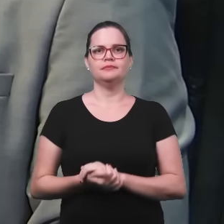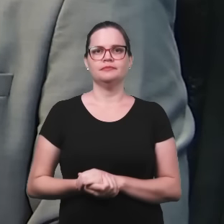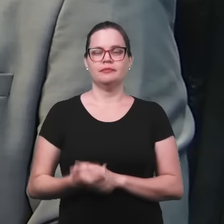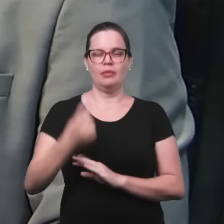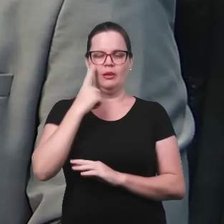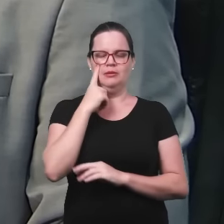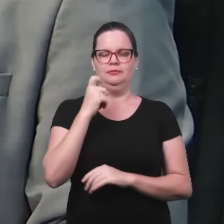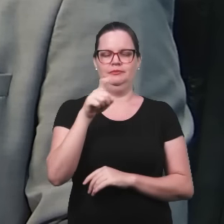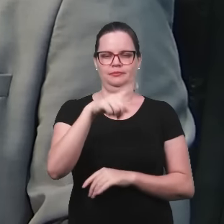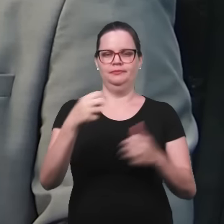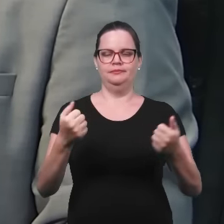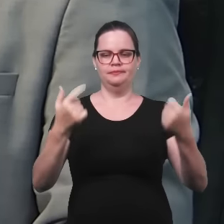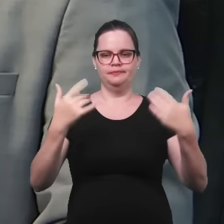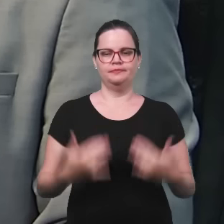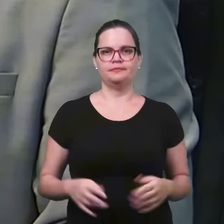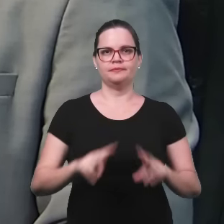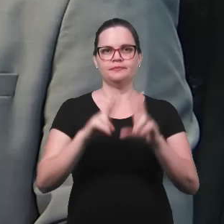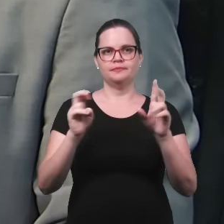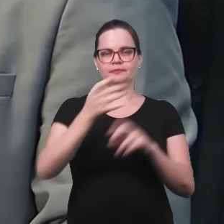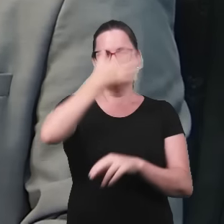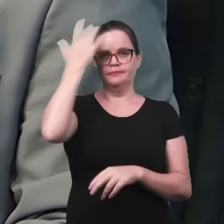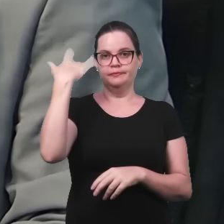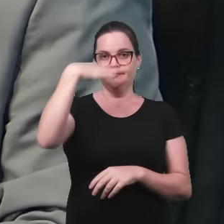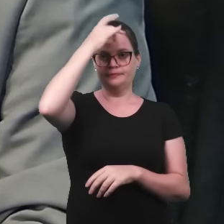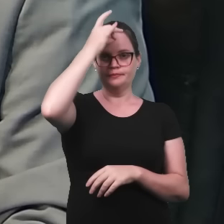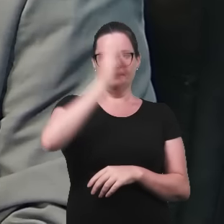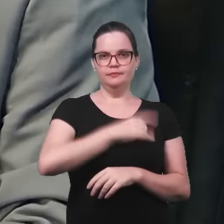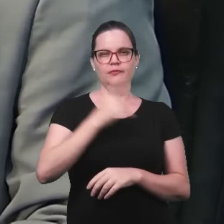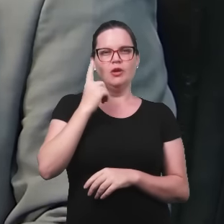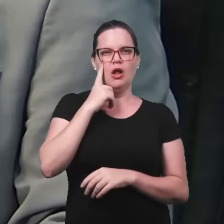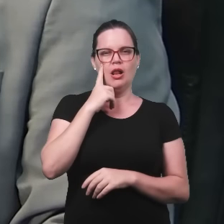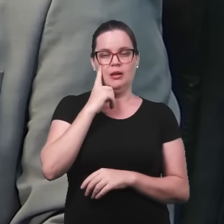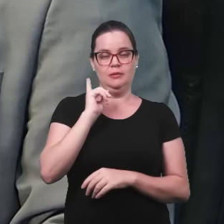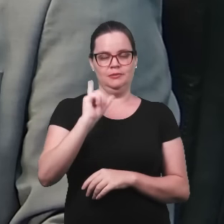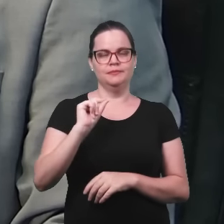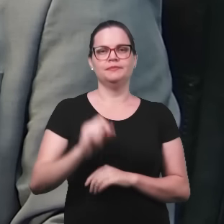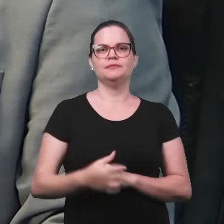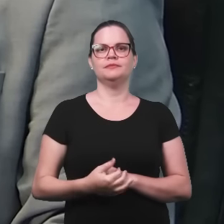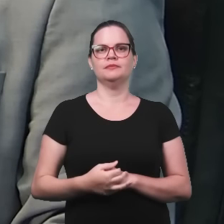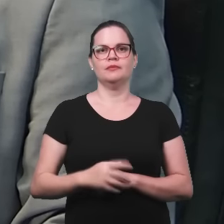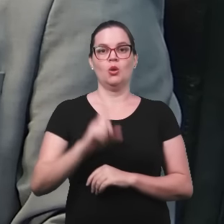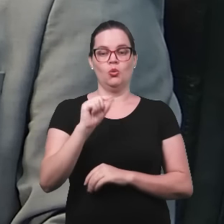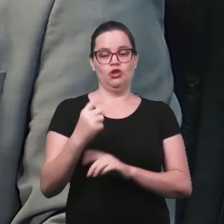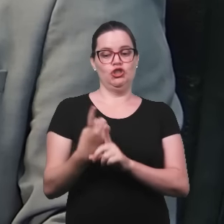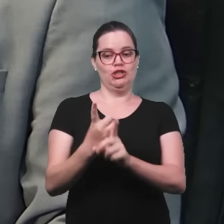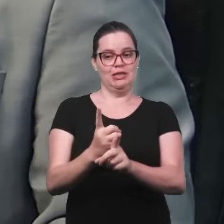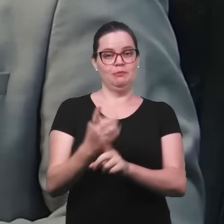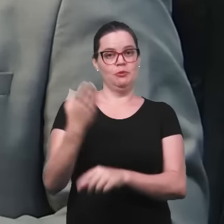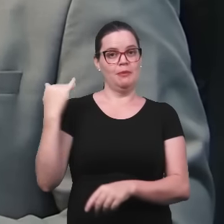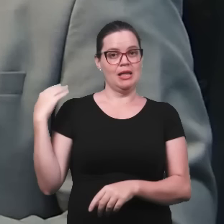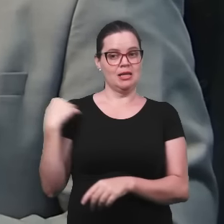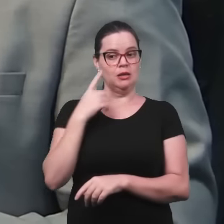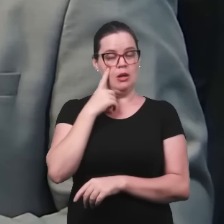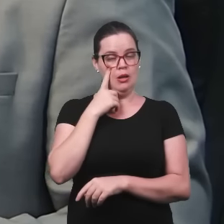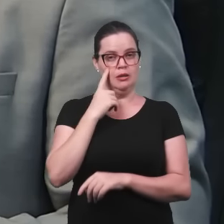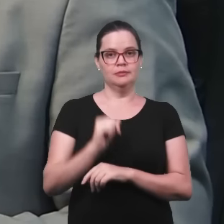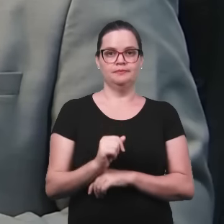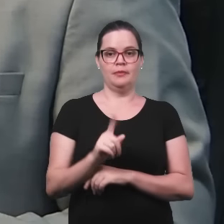falar do batismo com o Espírito Santo. Olhem só a situação dos discípulos. Eles